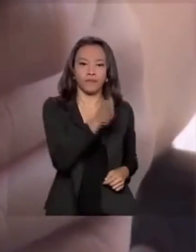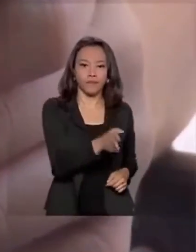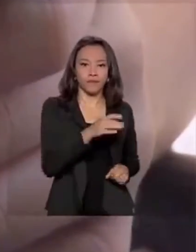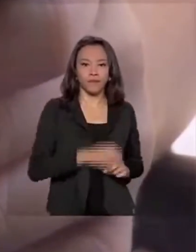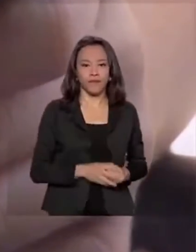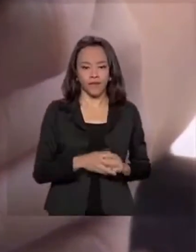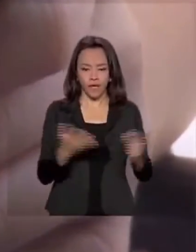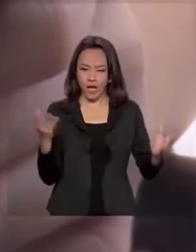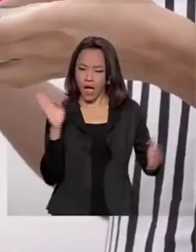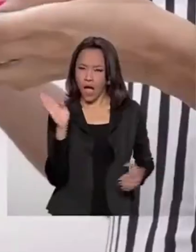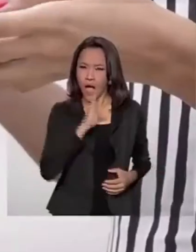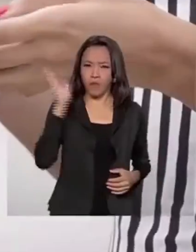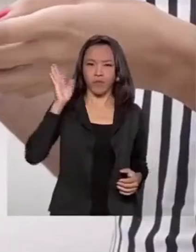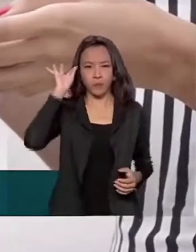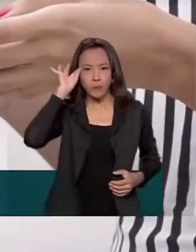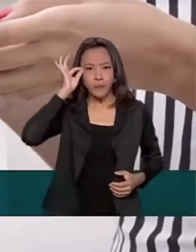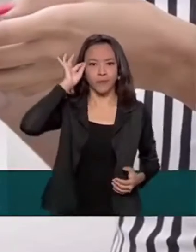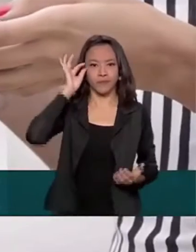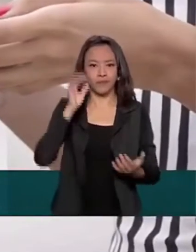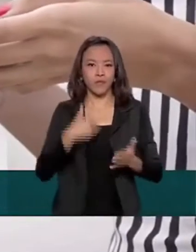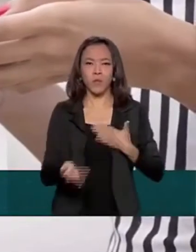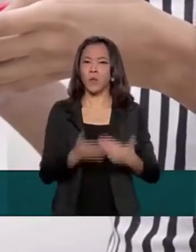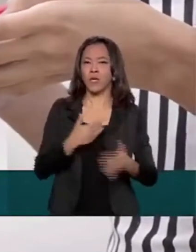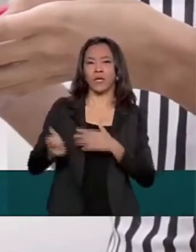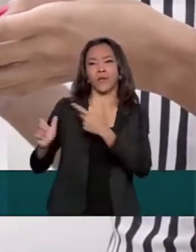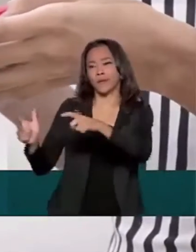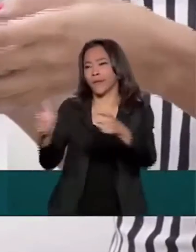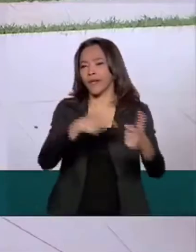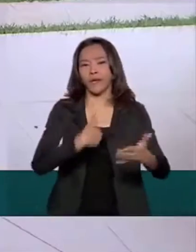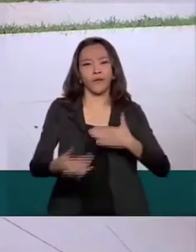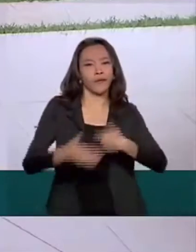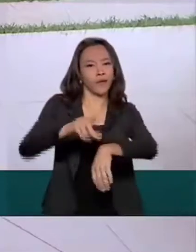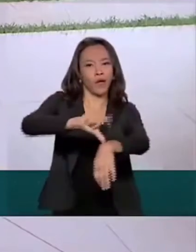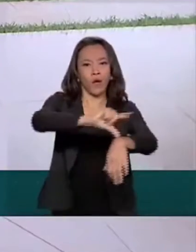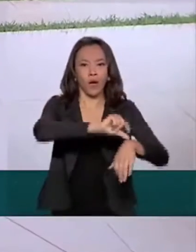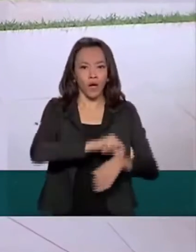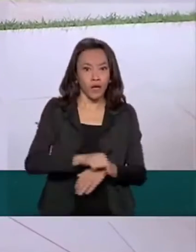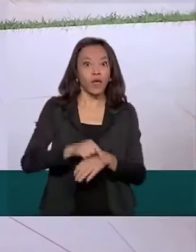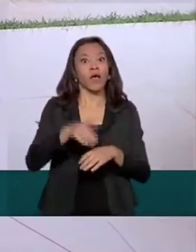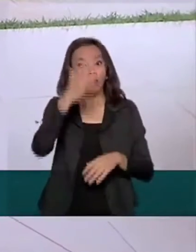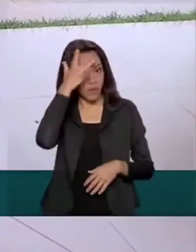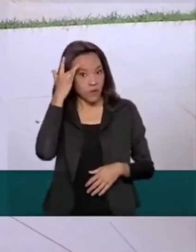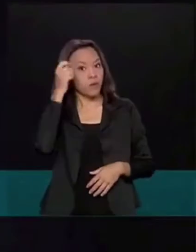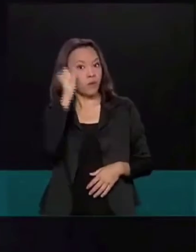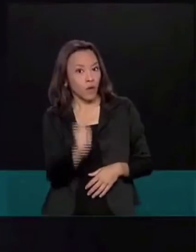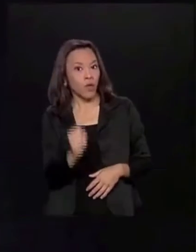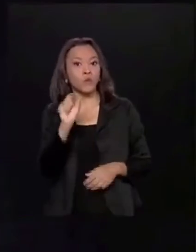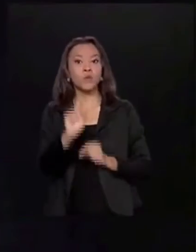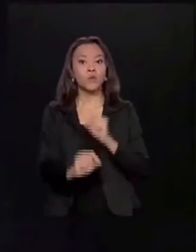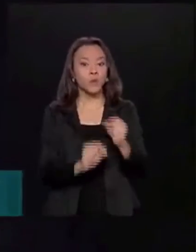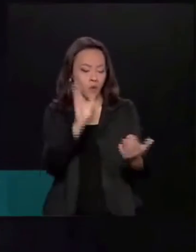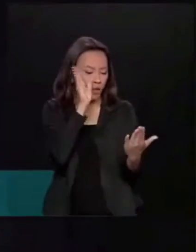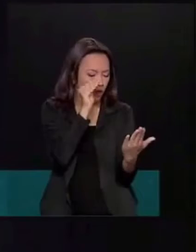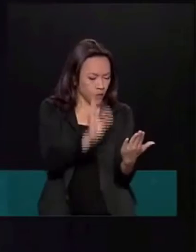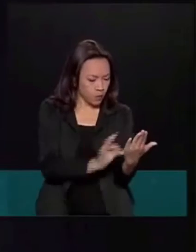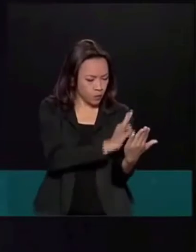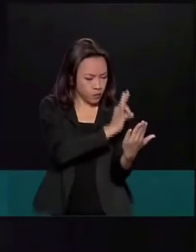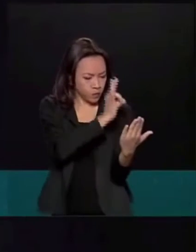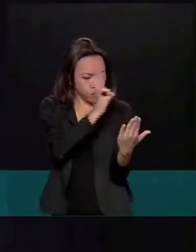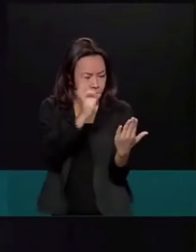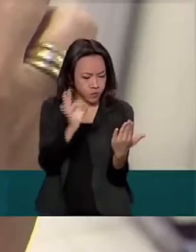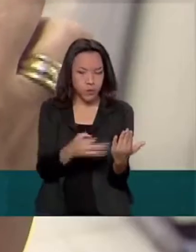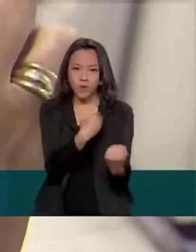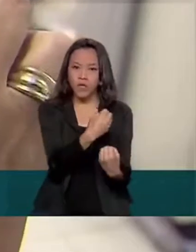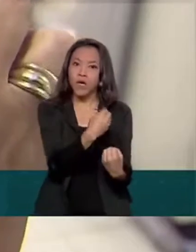praticidade e rapidez em qualquer lugar e a qualquer hora, o beneficiário pode agora acompanhar todas as